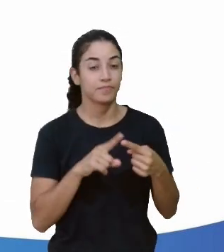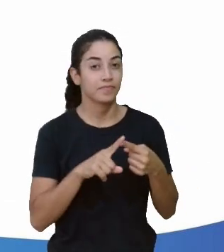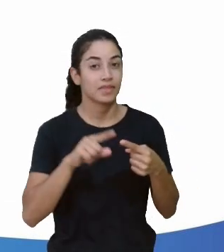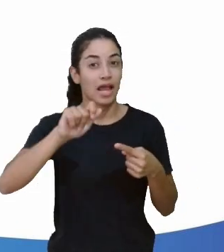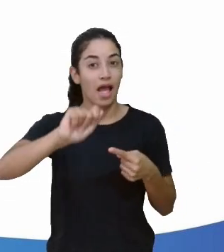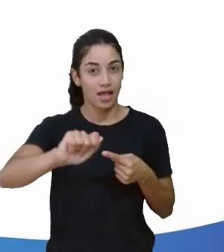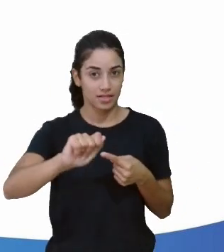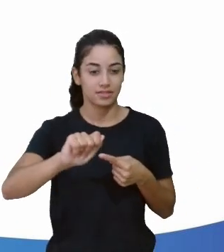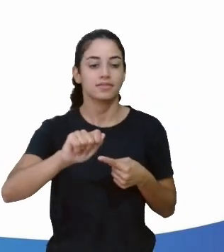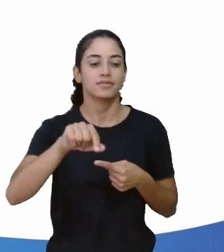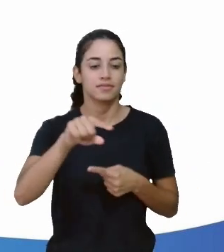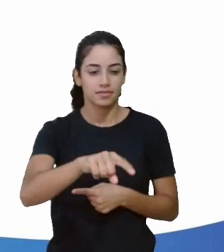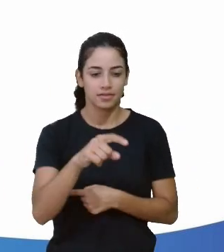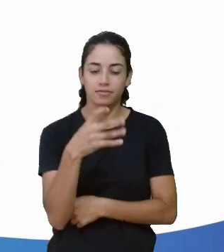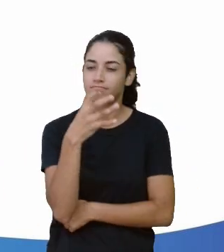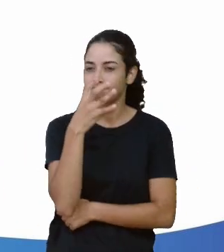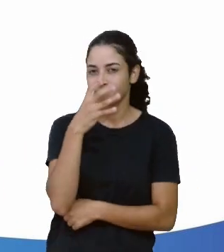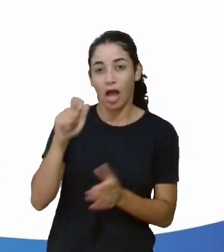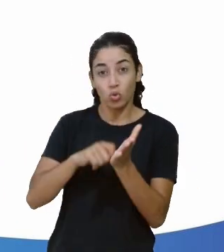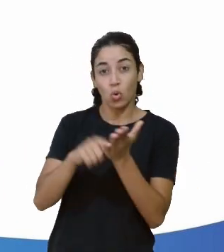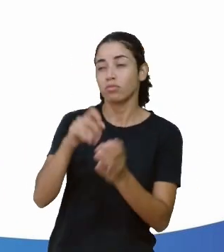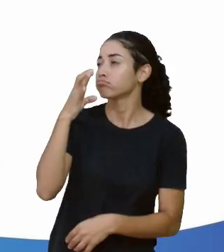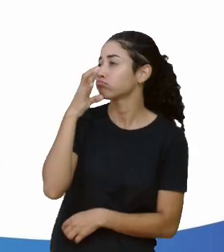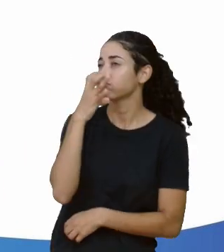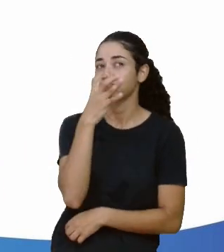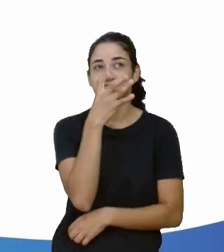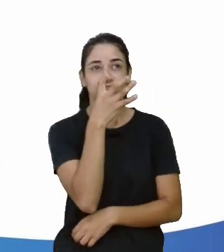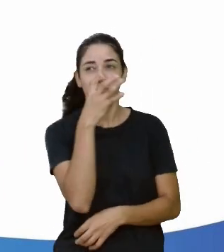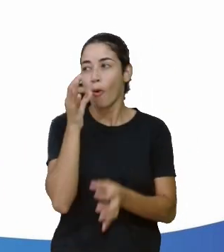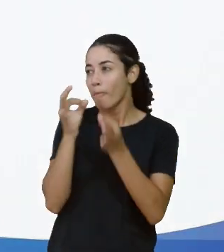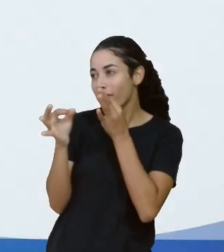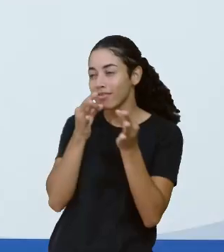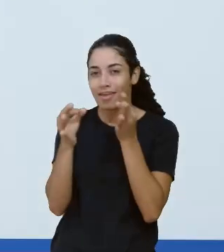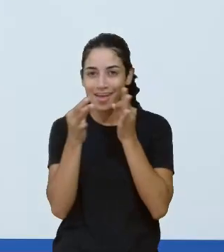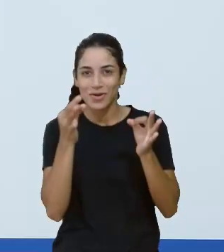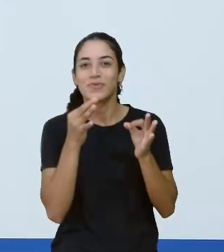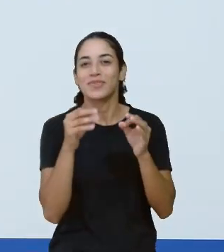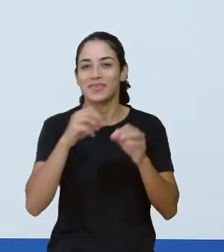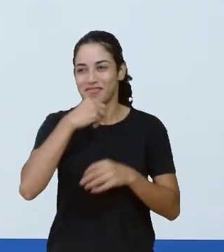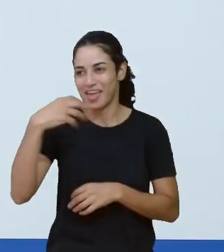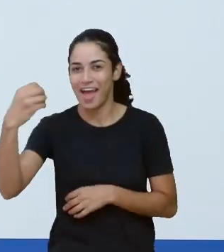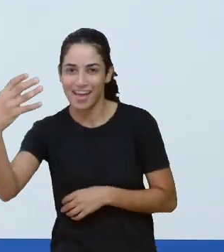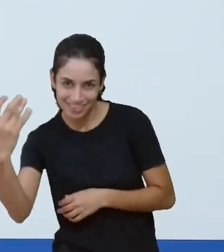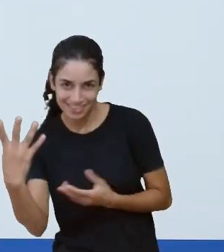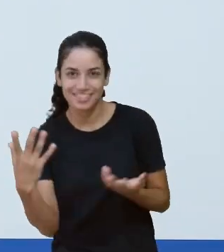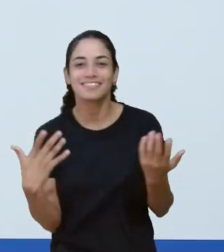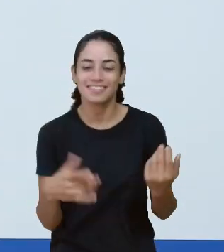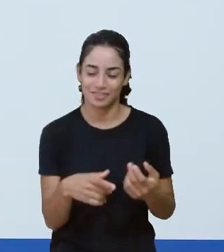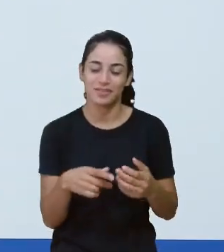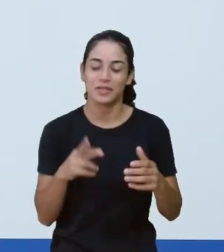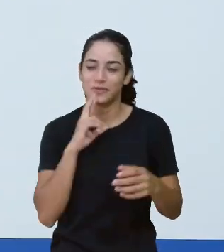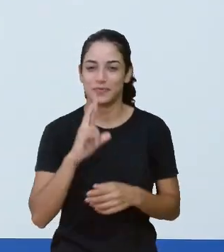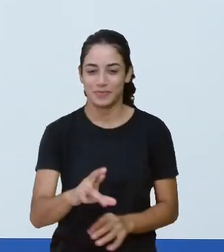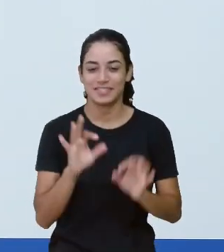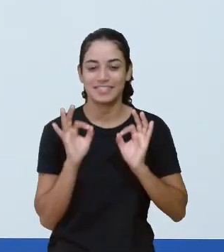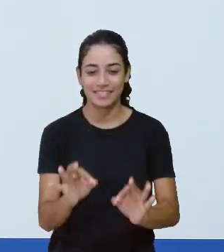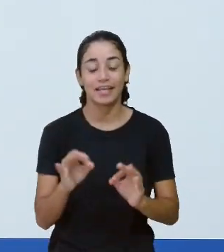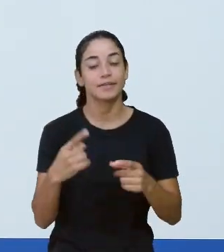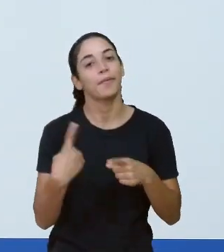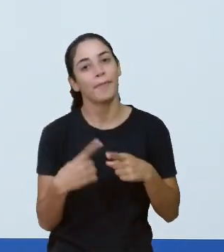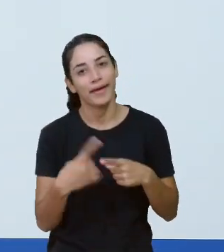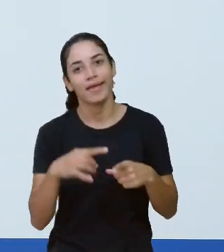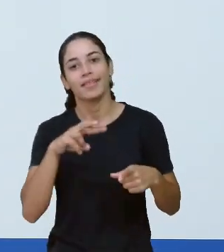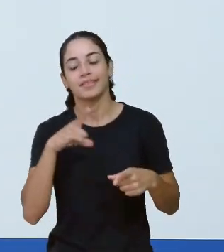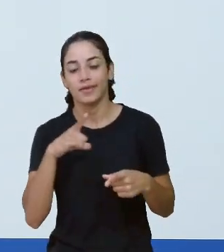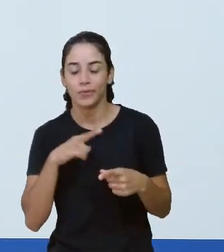da autora quanto à viagem à Turquia, você respondeu certinho, porque a partir dessas impressões é que ela vai